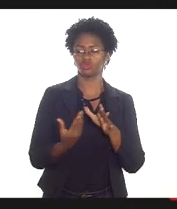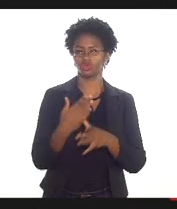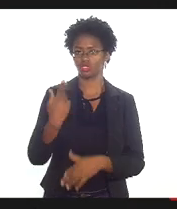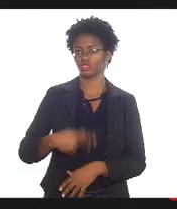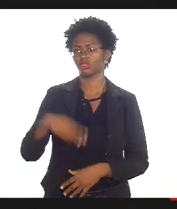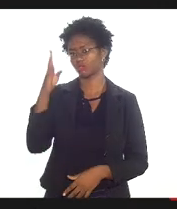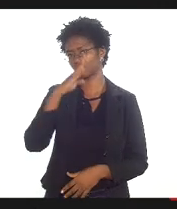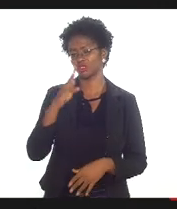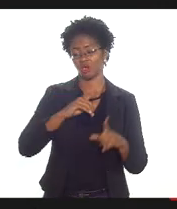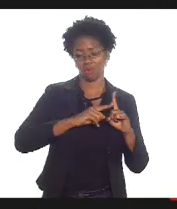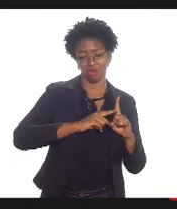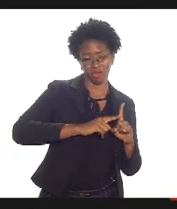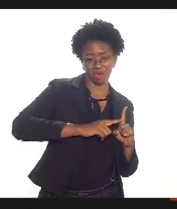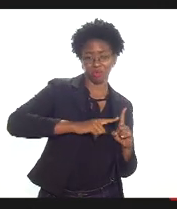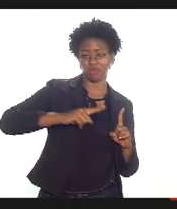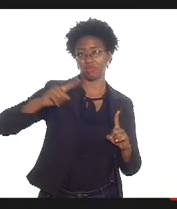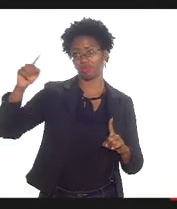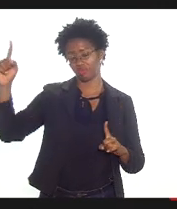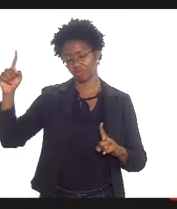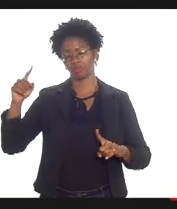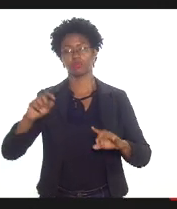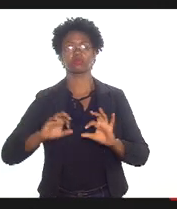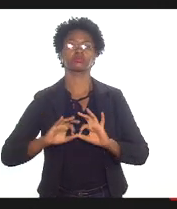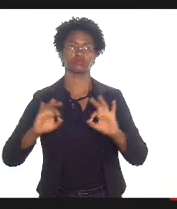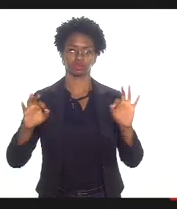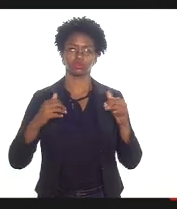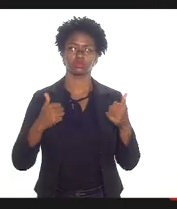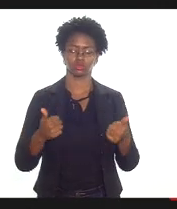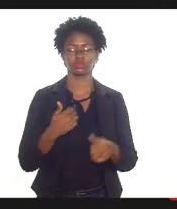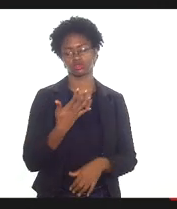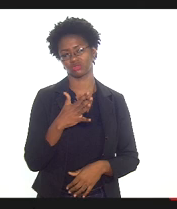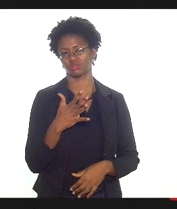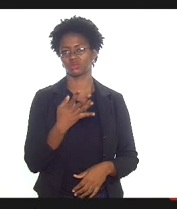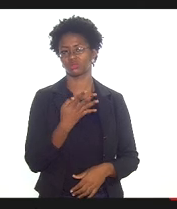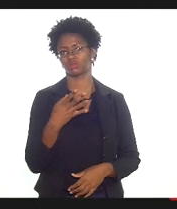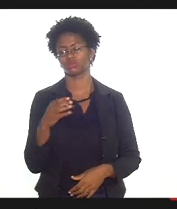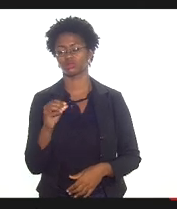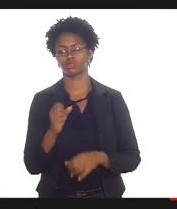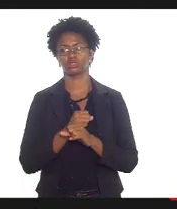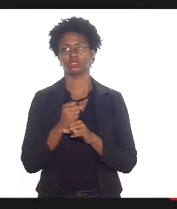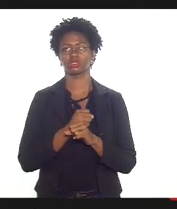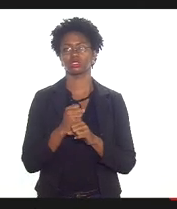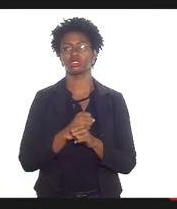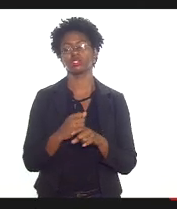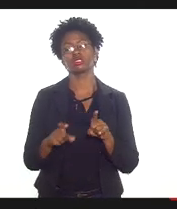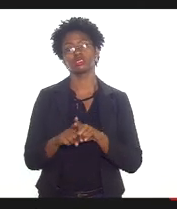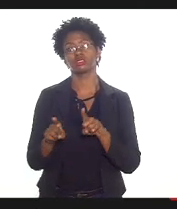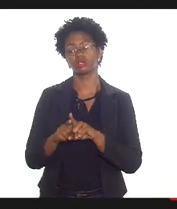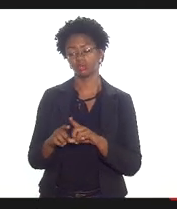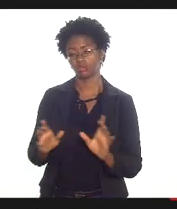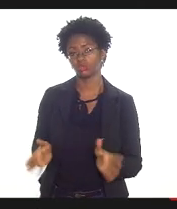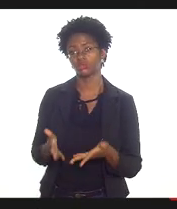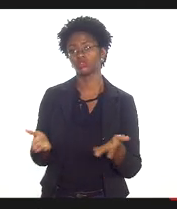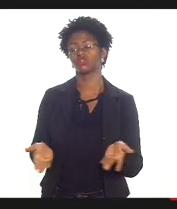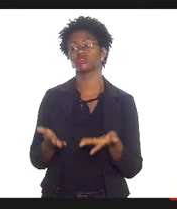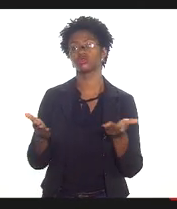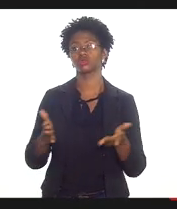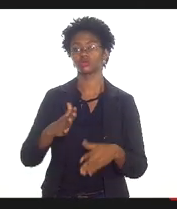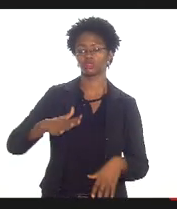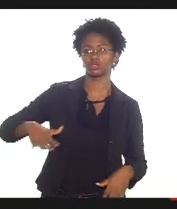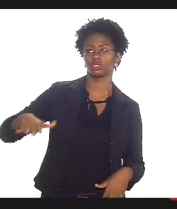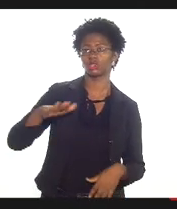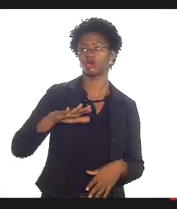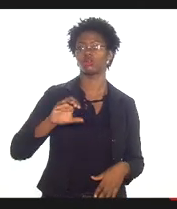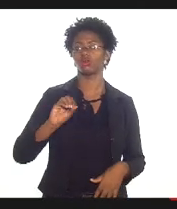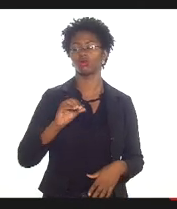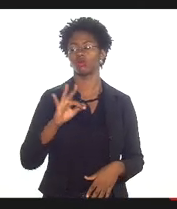cresceu de uma forma sustentável nos últimos 40 anos e muito alavancado pelo offshore, pela área offshore, né, a